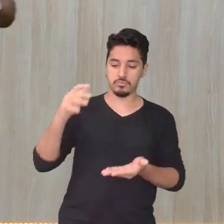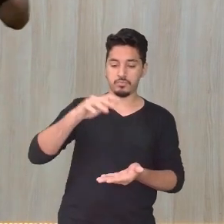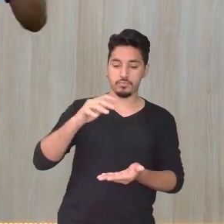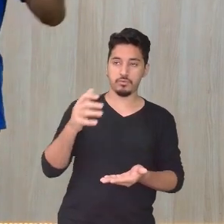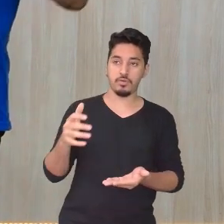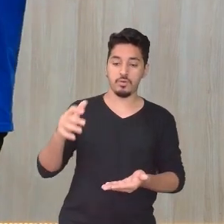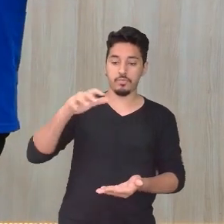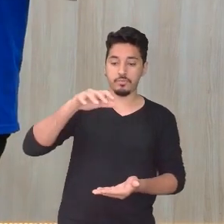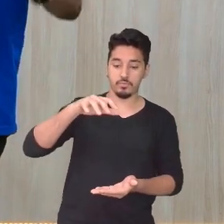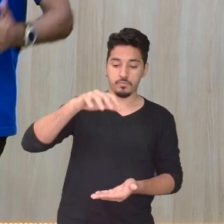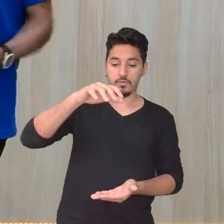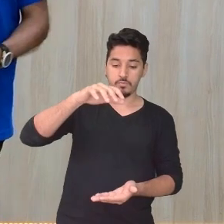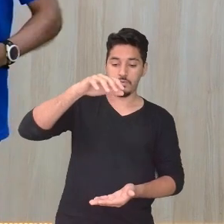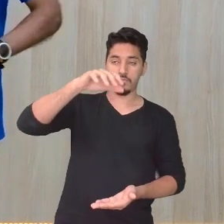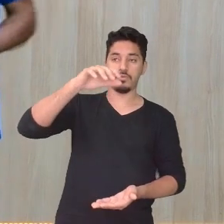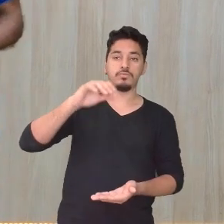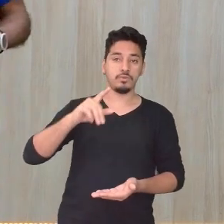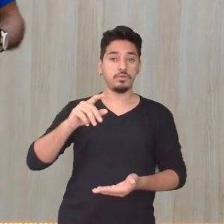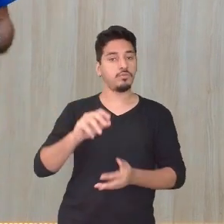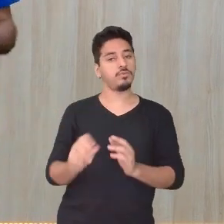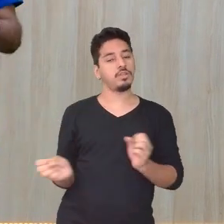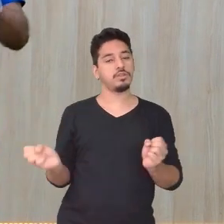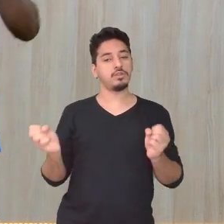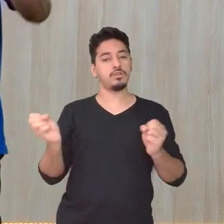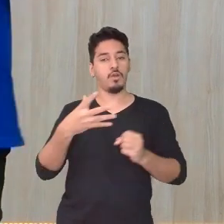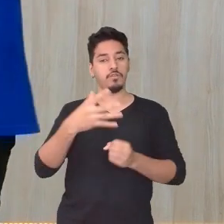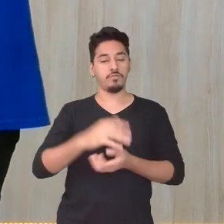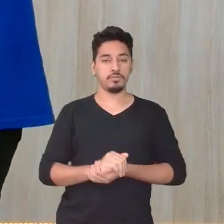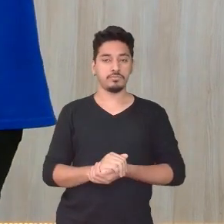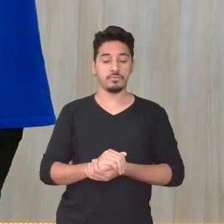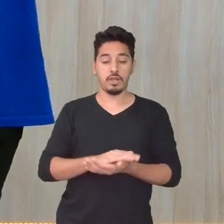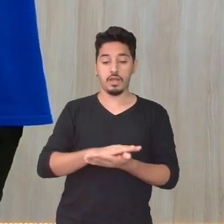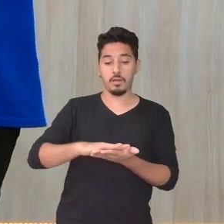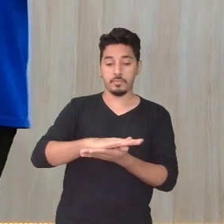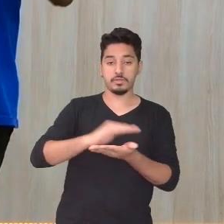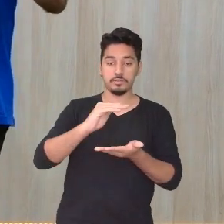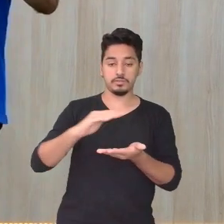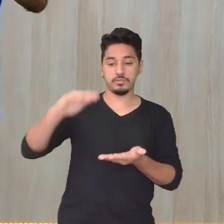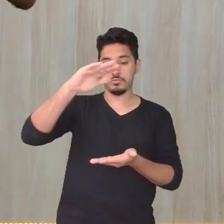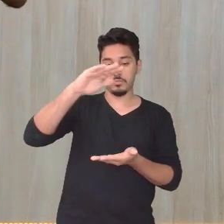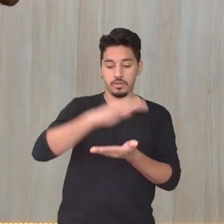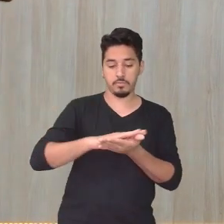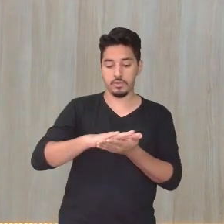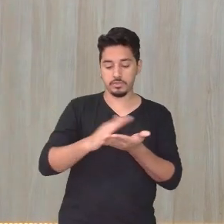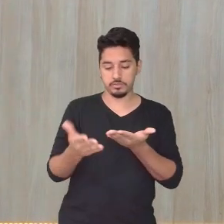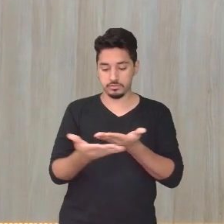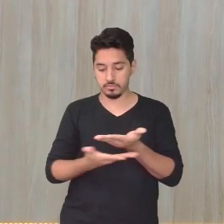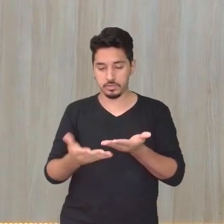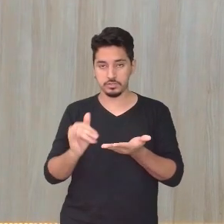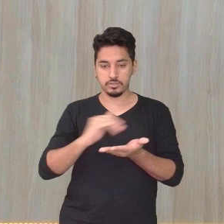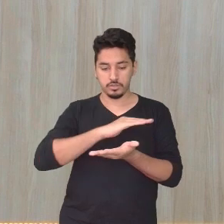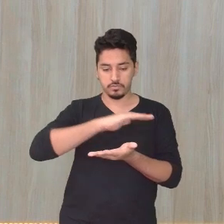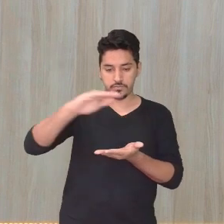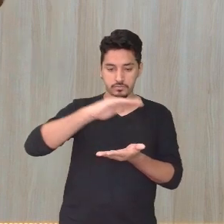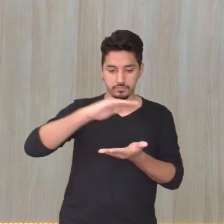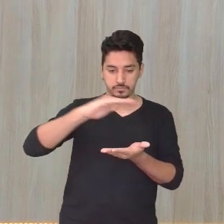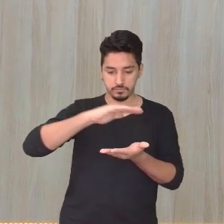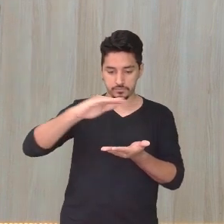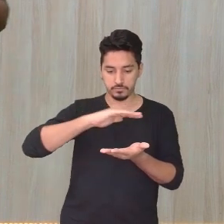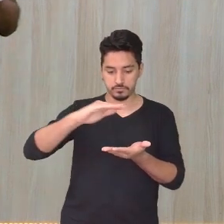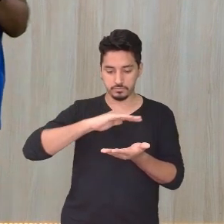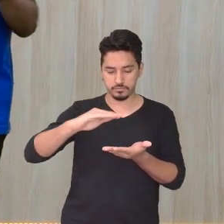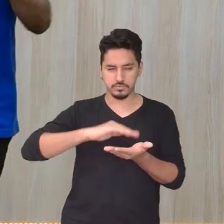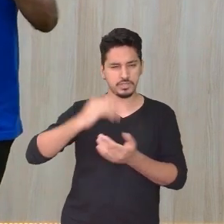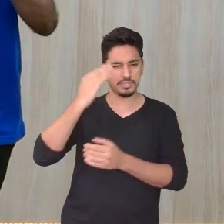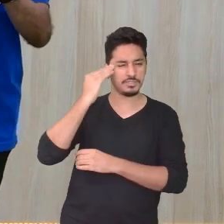que vai ter um formato aí de uma nova altura. Ou seja, a base de cima, a base de baixo, e se eu quiser fatiar ela em várias partes, aquele